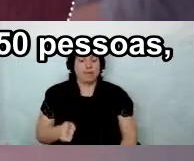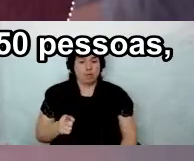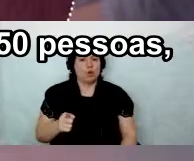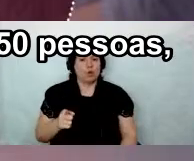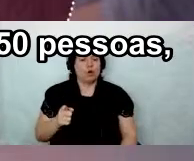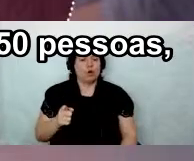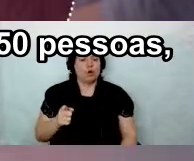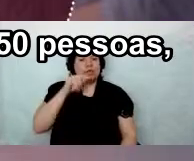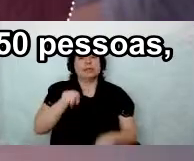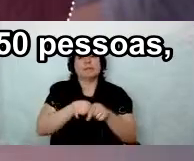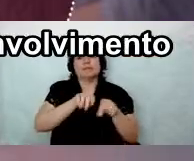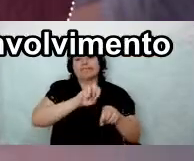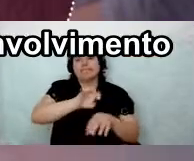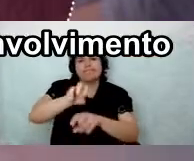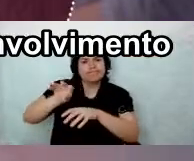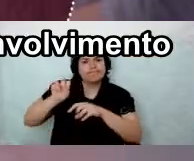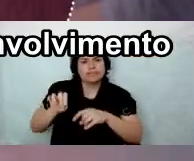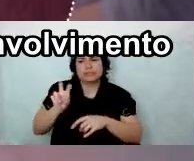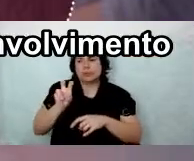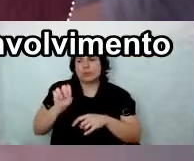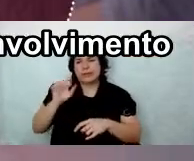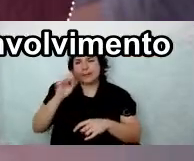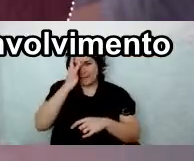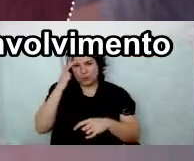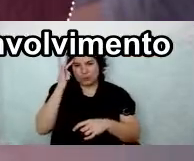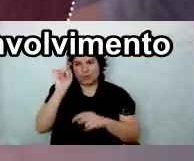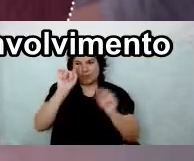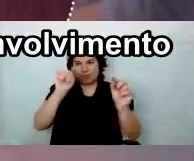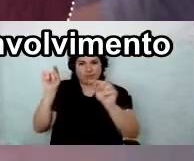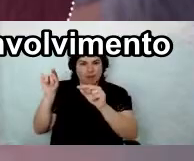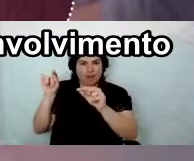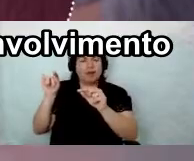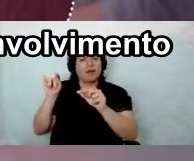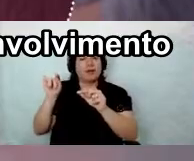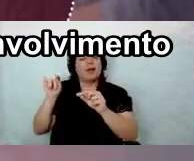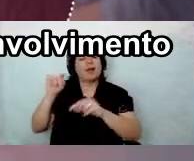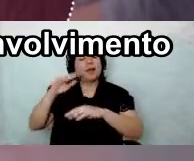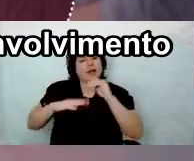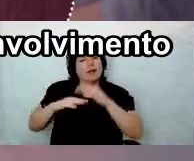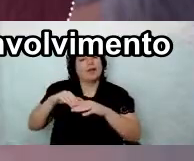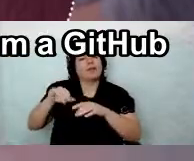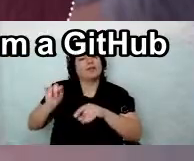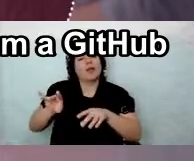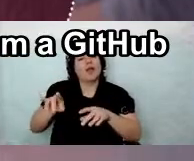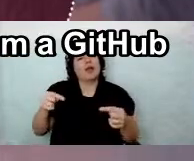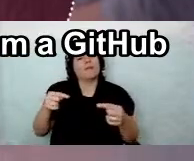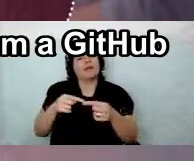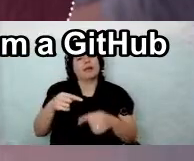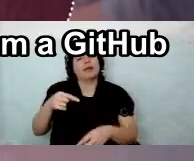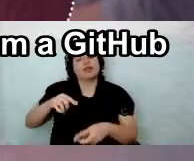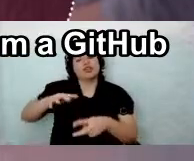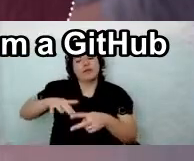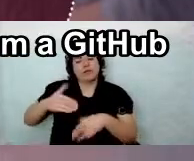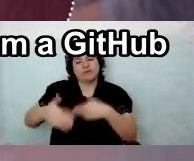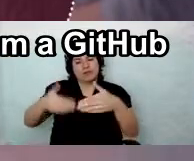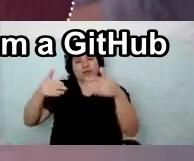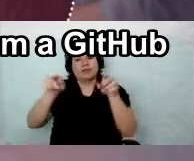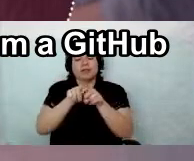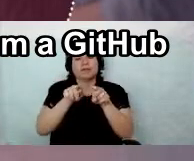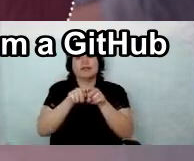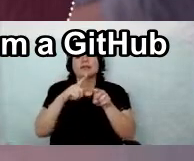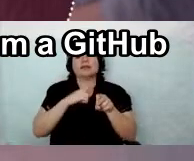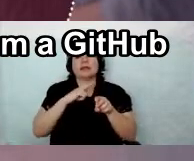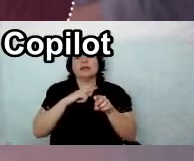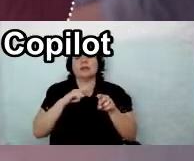técnico com 50 pessoas, 50 técnicos aqui em relação ao desenvolvimento, e um roadshow aqui em